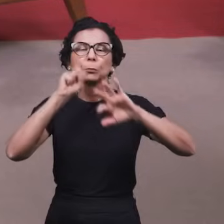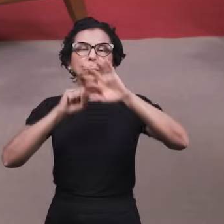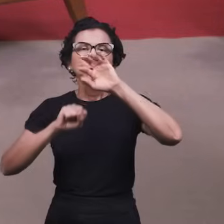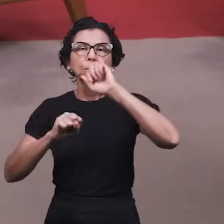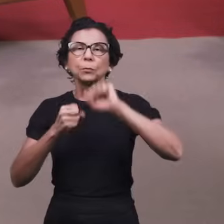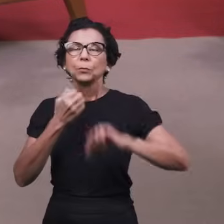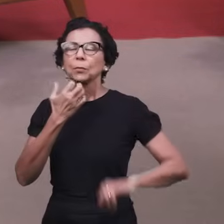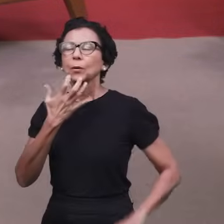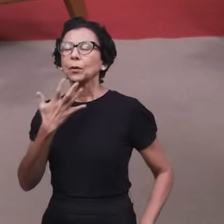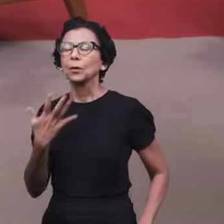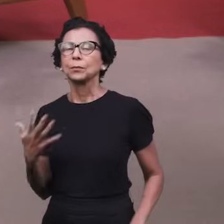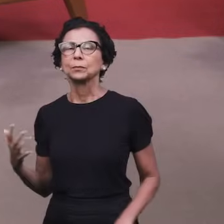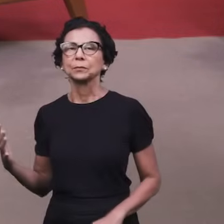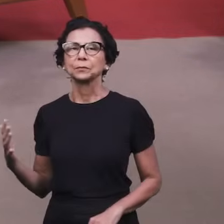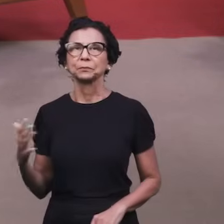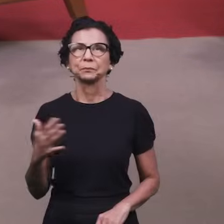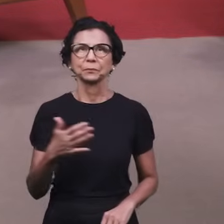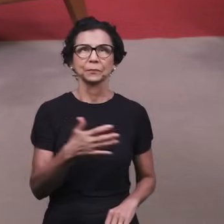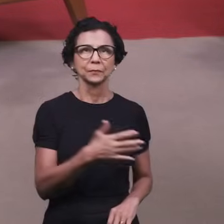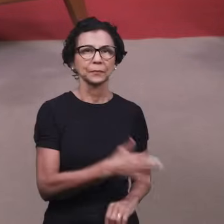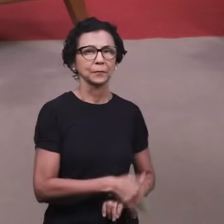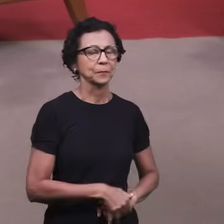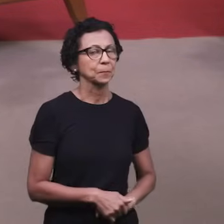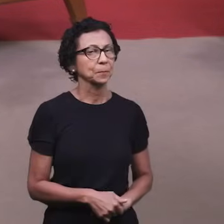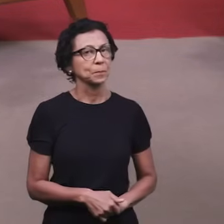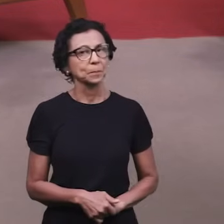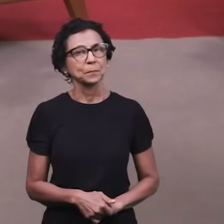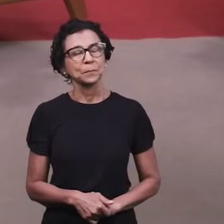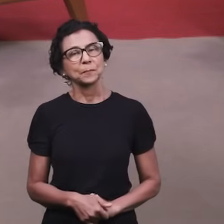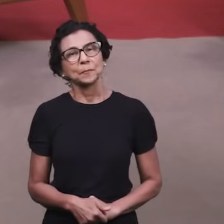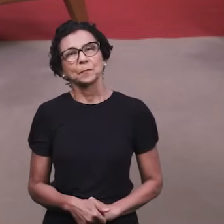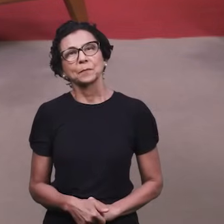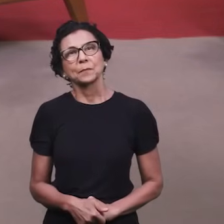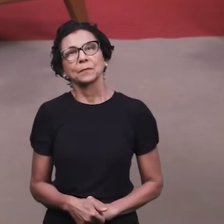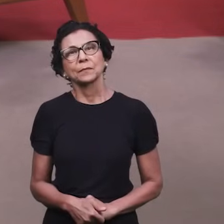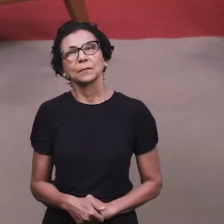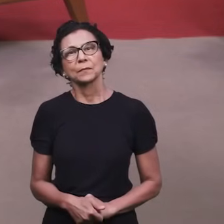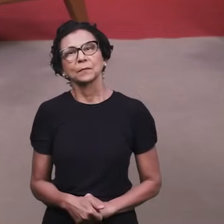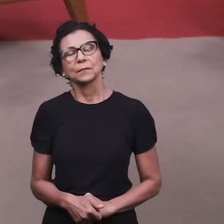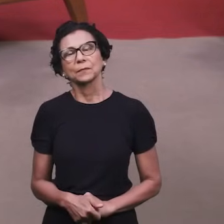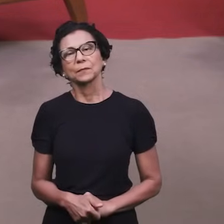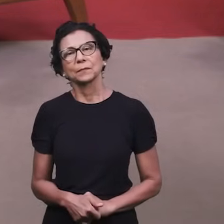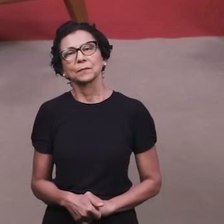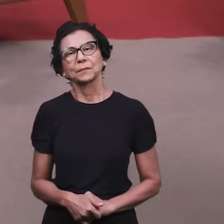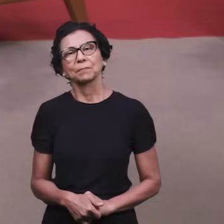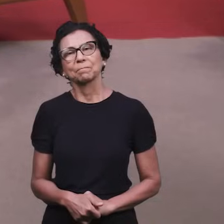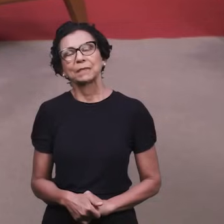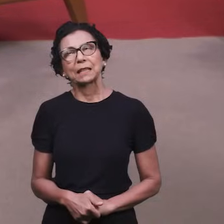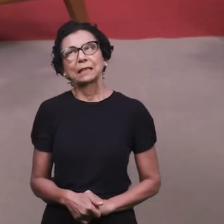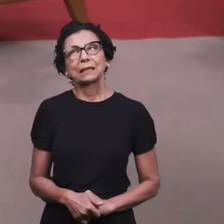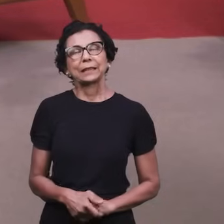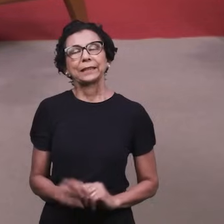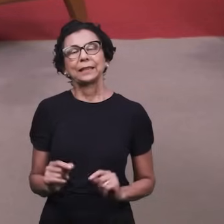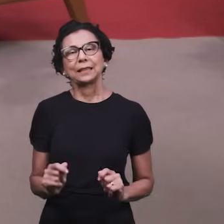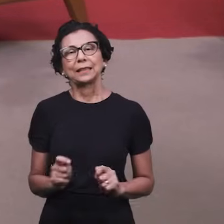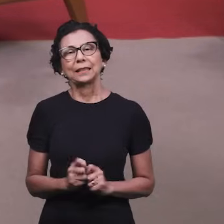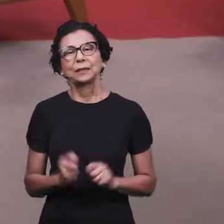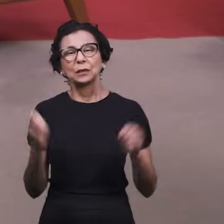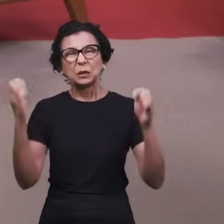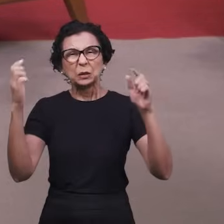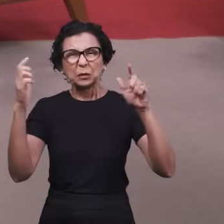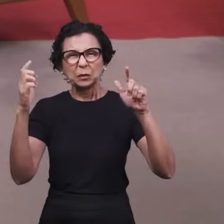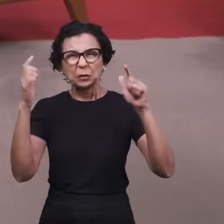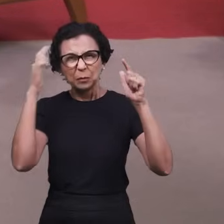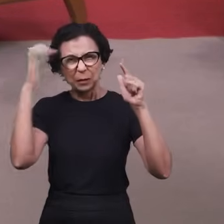Não. É um milagre mesmo. Glórias a Deus. Só pelo Espírito Santo. Amém. É Ele quem cuida de nós. Bom, caminhando agora para